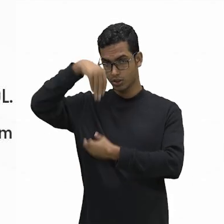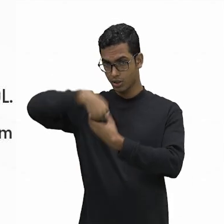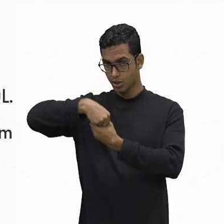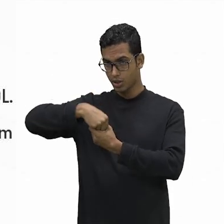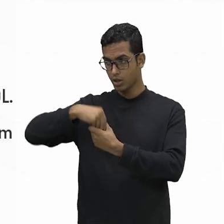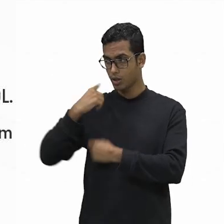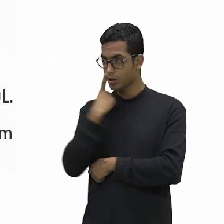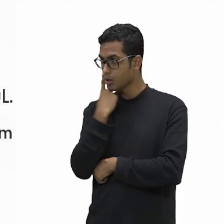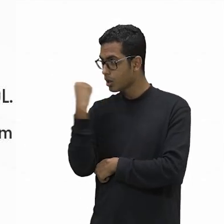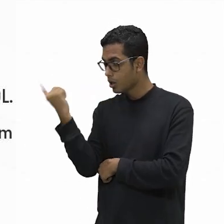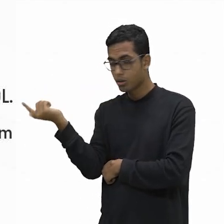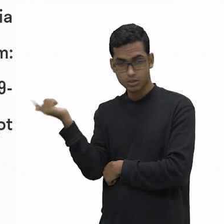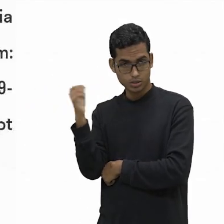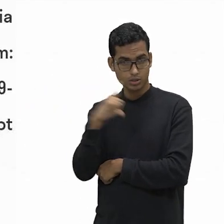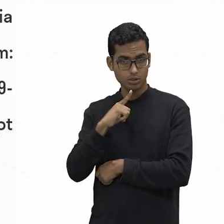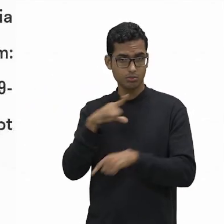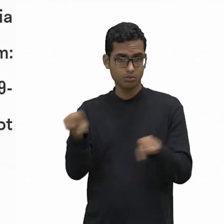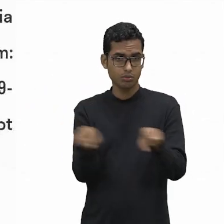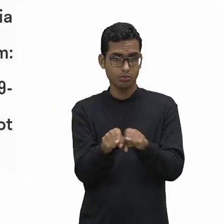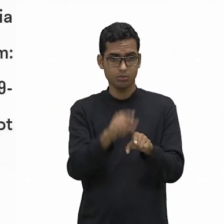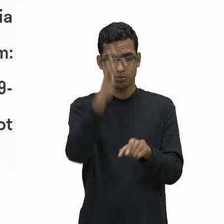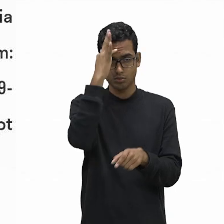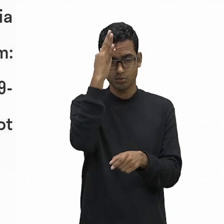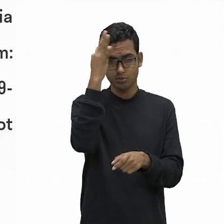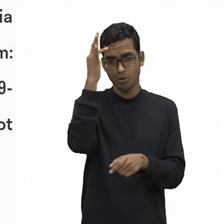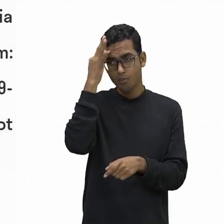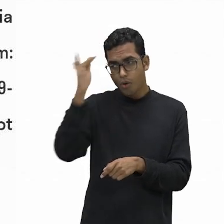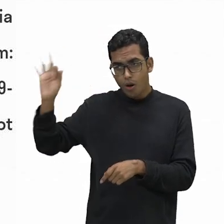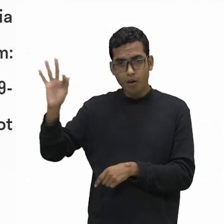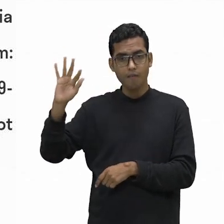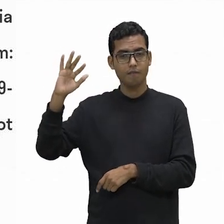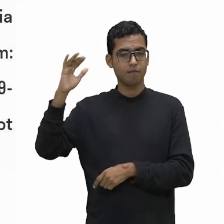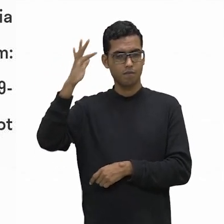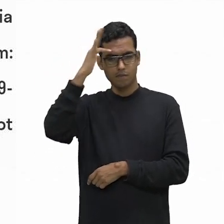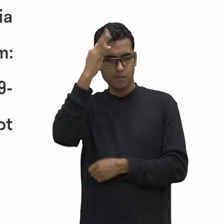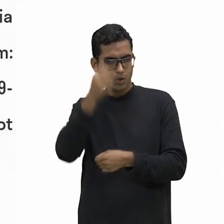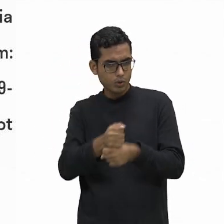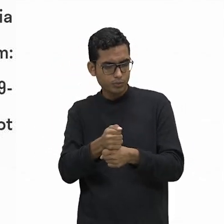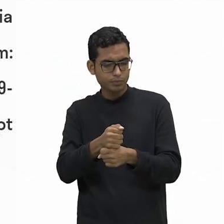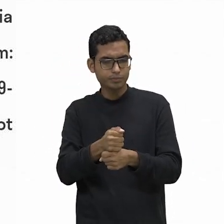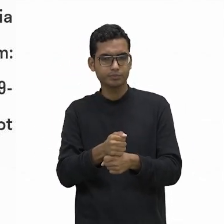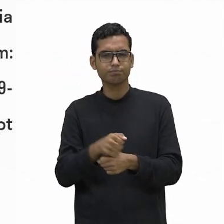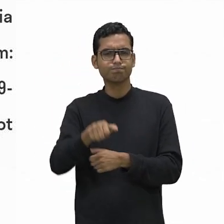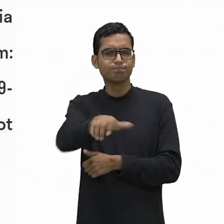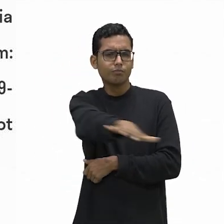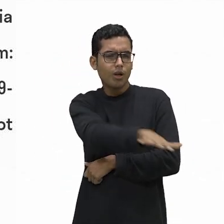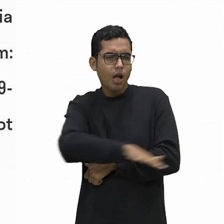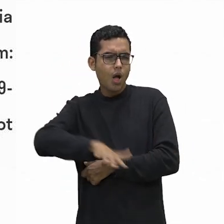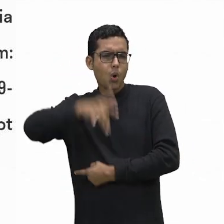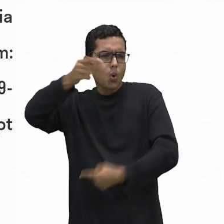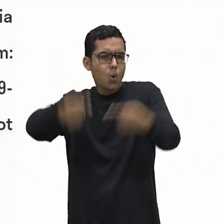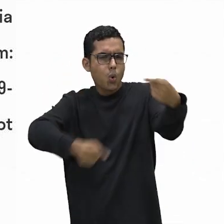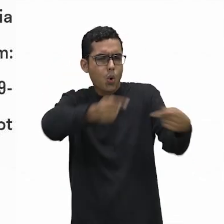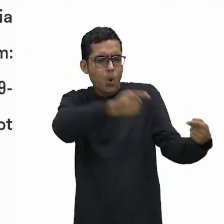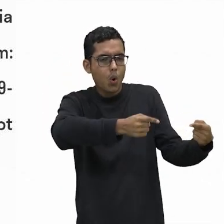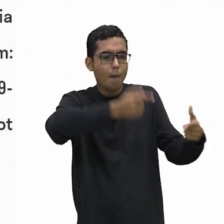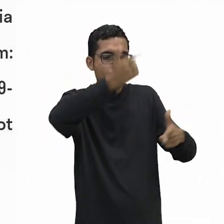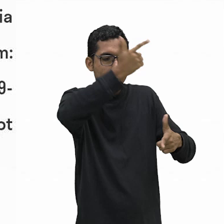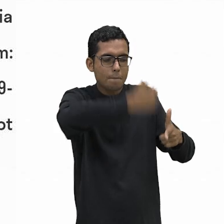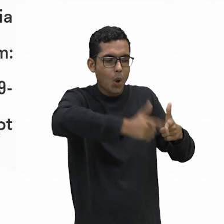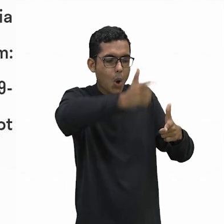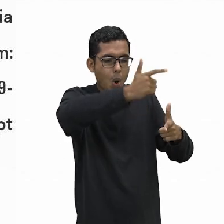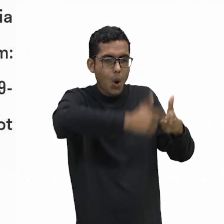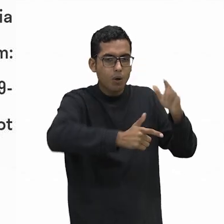é a filosofia da física? Veja só. A filosofia da física é a área que discute os problemas não resolvidos